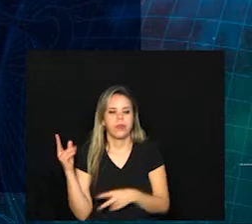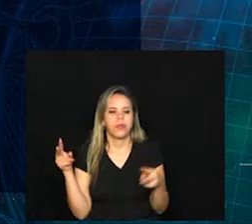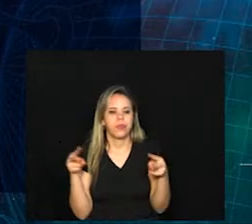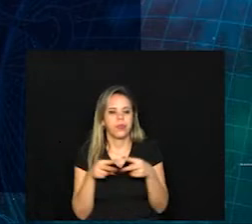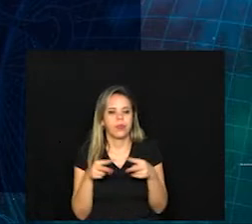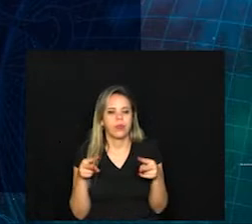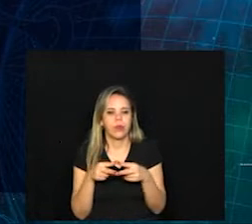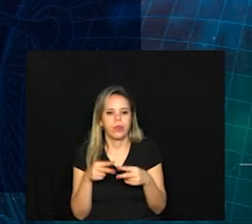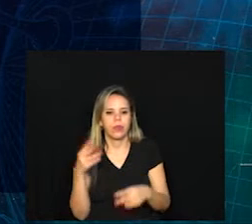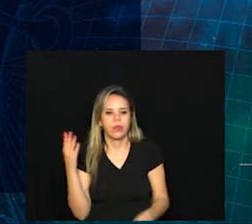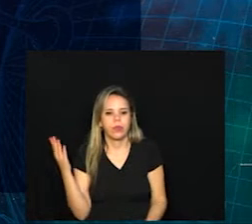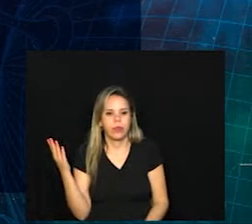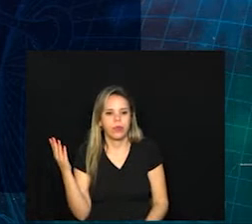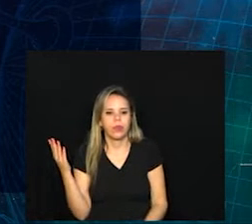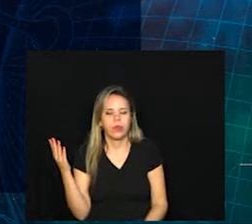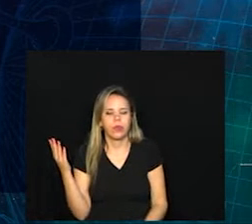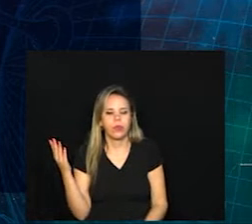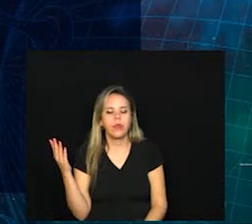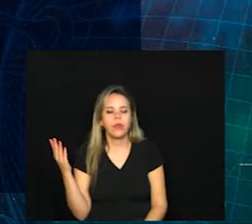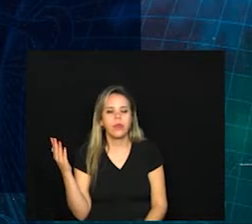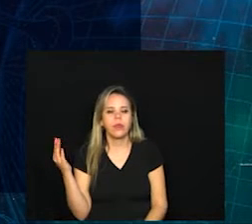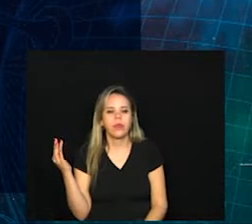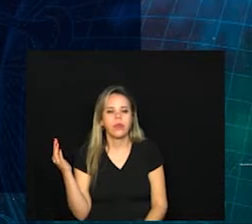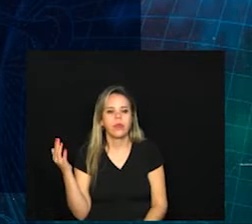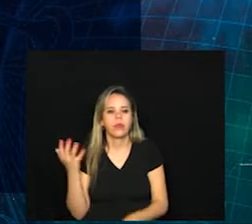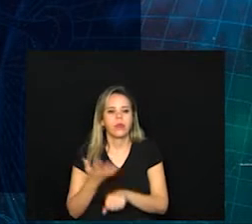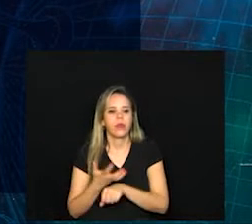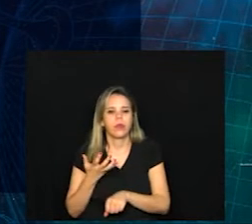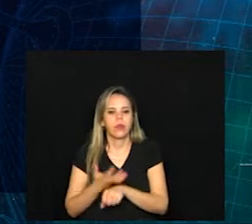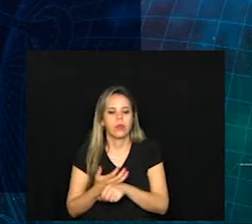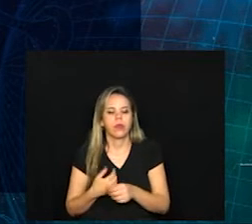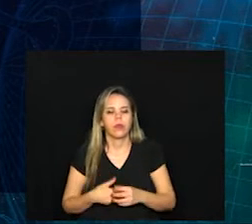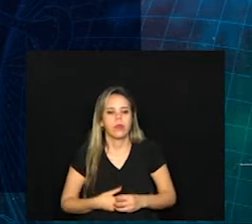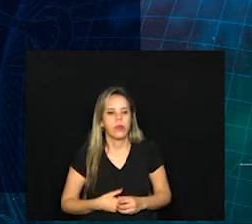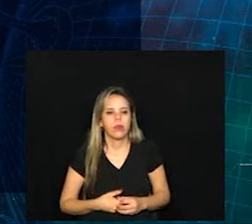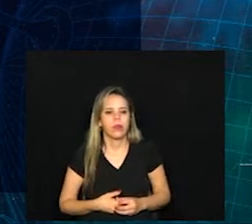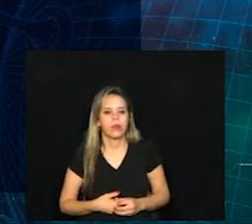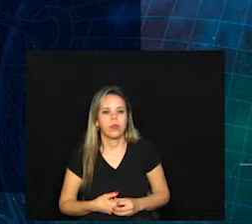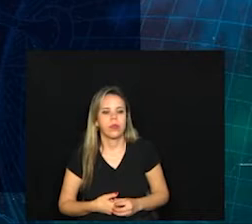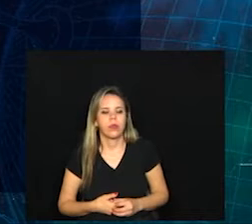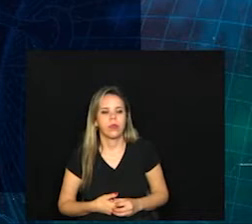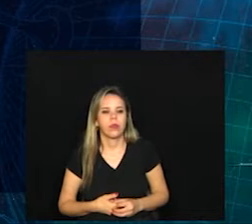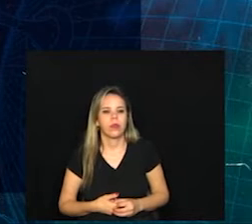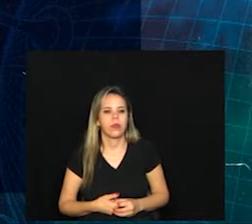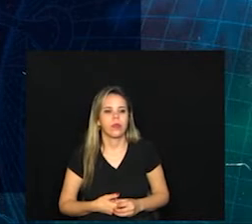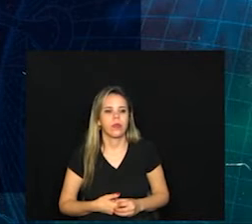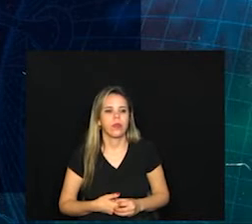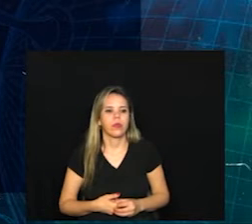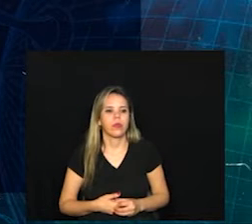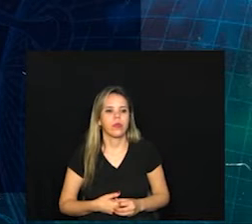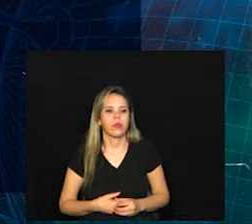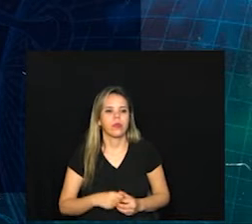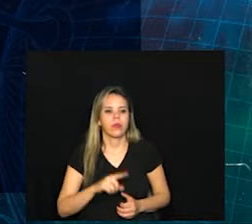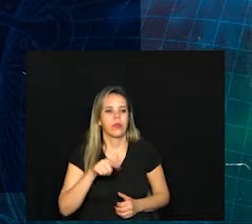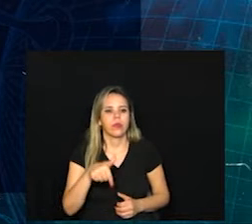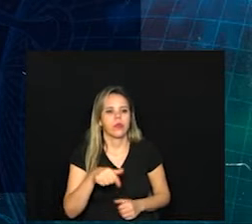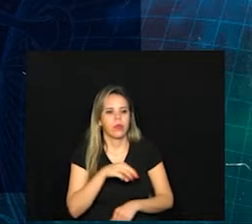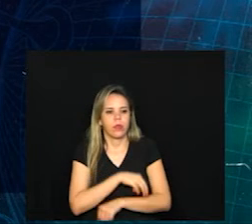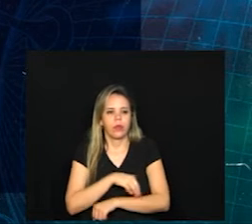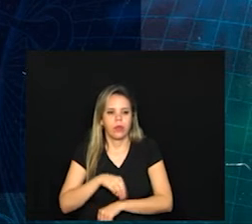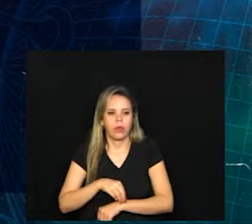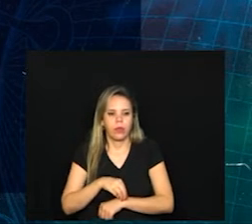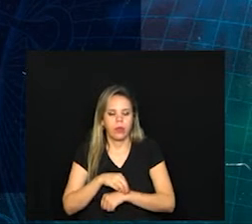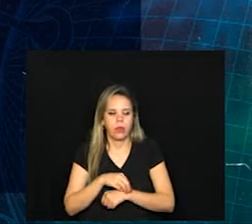297, Paulínia, 263, Nova Odessa, 219, na sequência, Monte